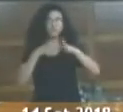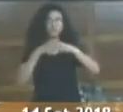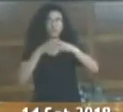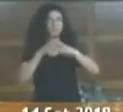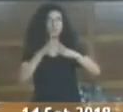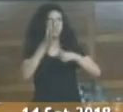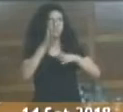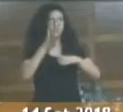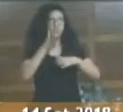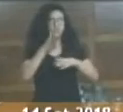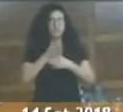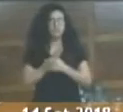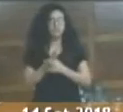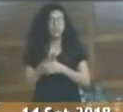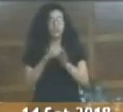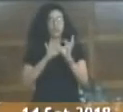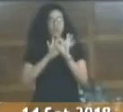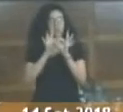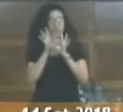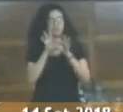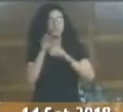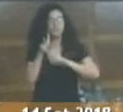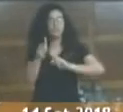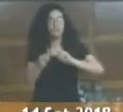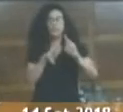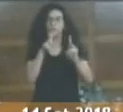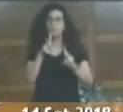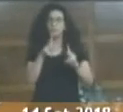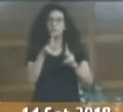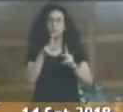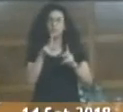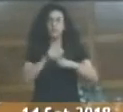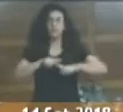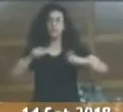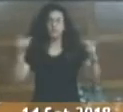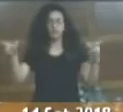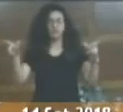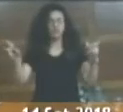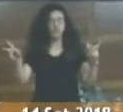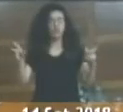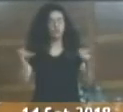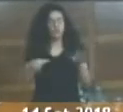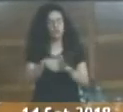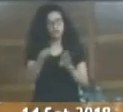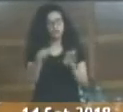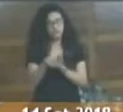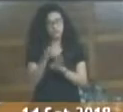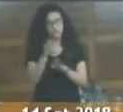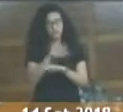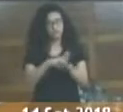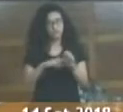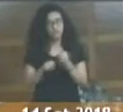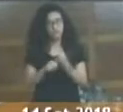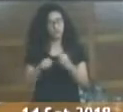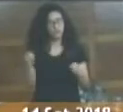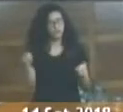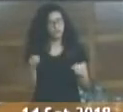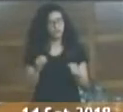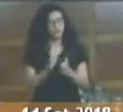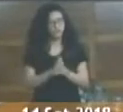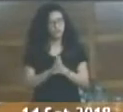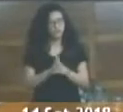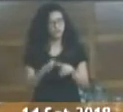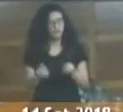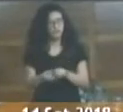já contemplam a organização popular, Caiçara, talvez ampliar a participação, que é o Conselho da Ilha Grande, e